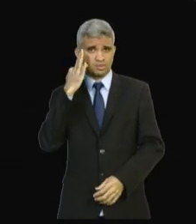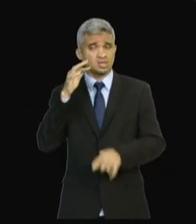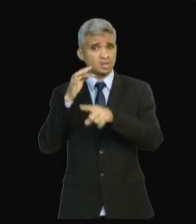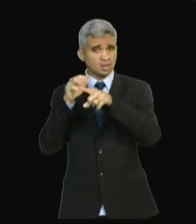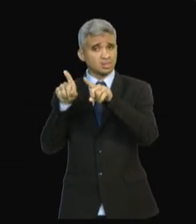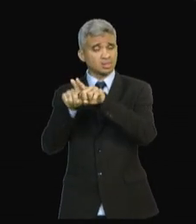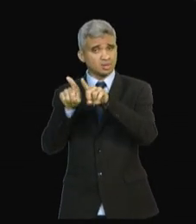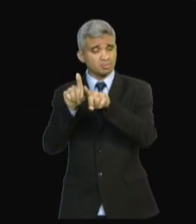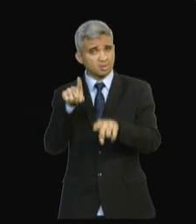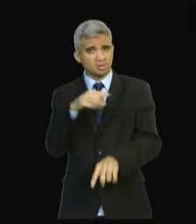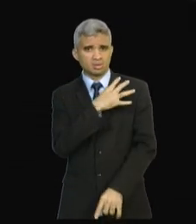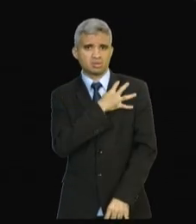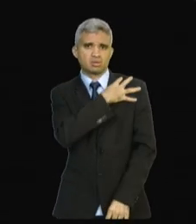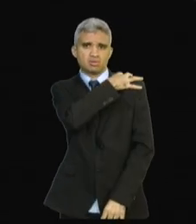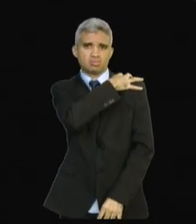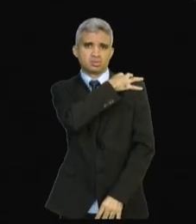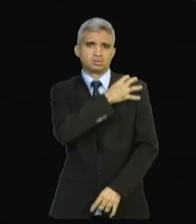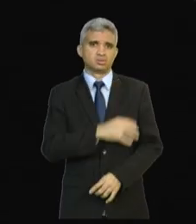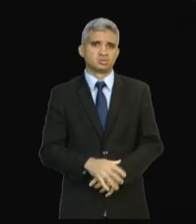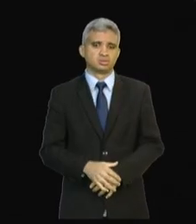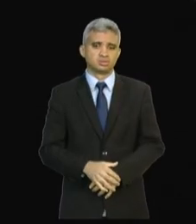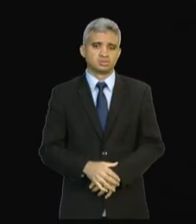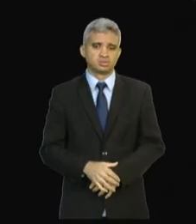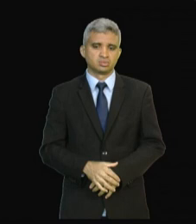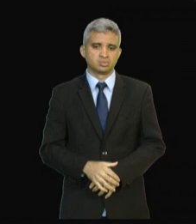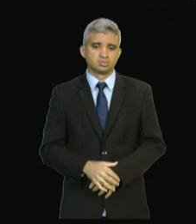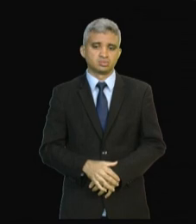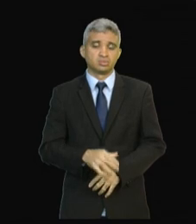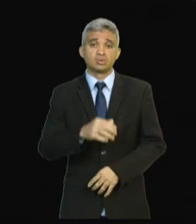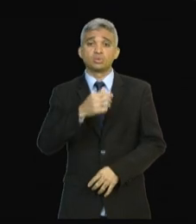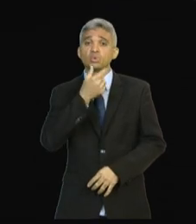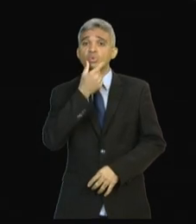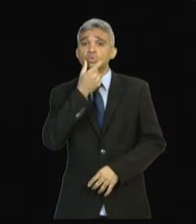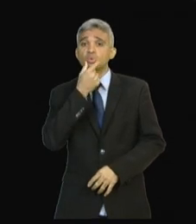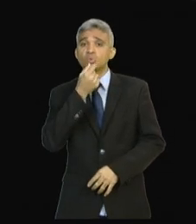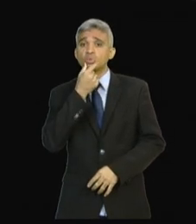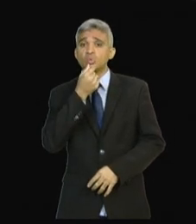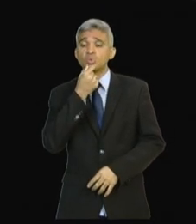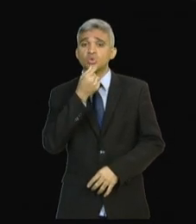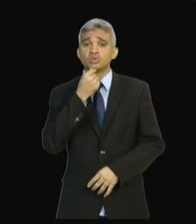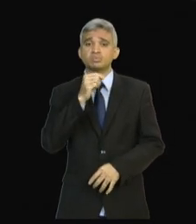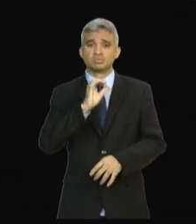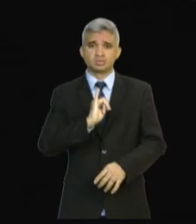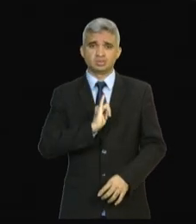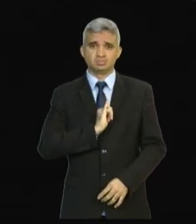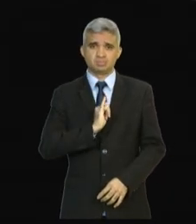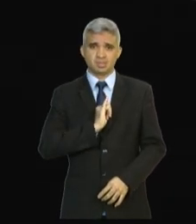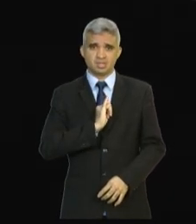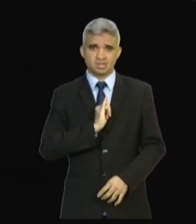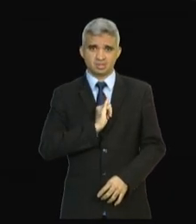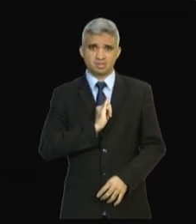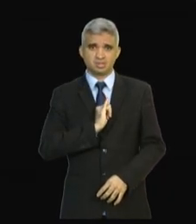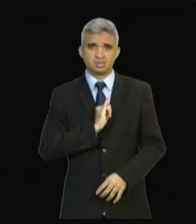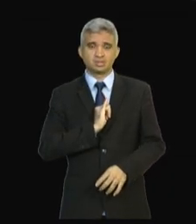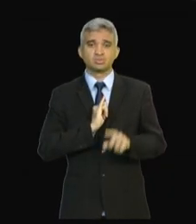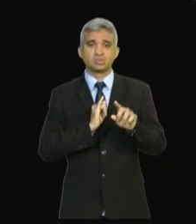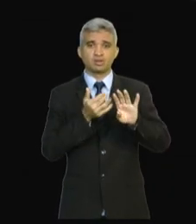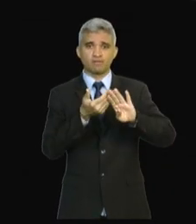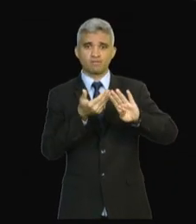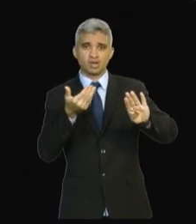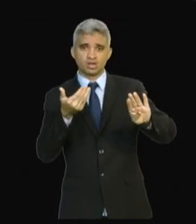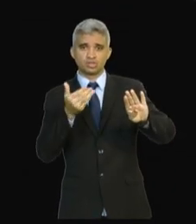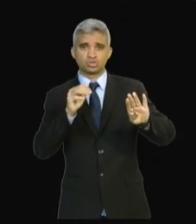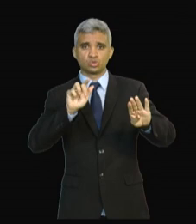O fato do subtenente João Paulo Imperatriz, que foi afastado do GOI, e o comandante-geral nunca se manifestou